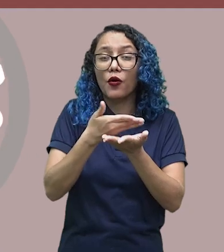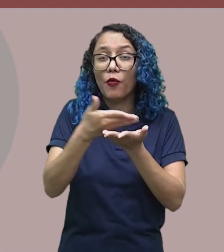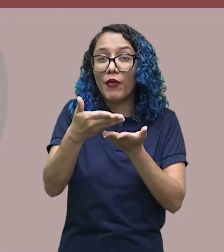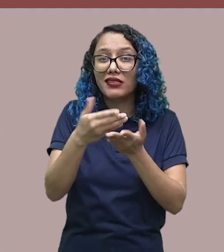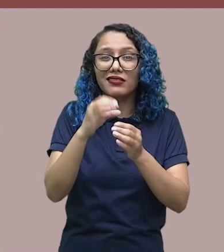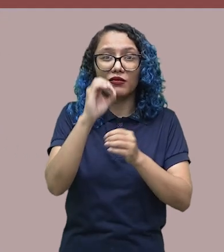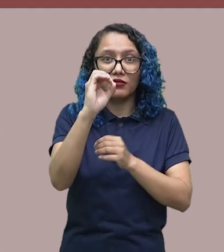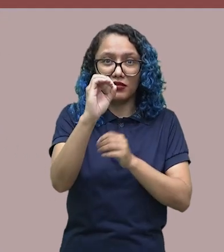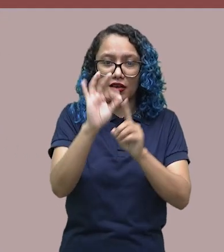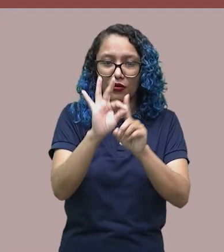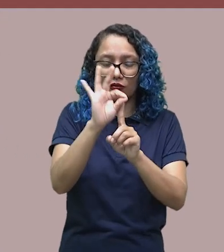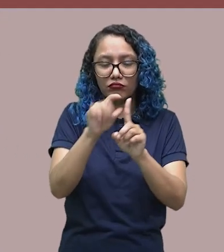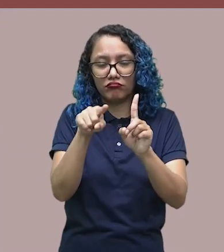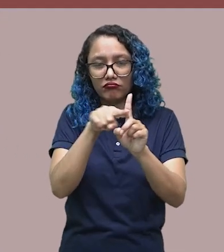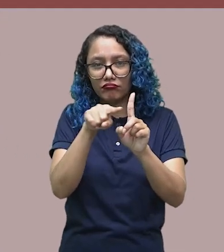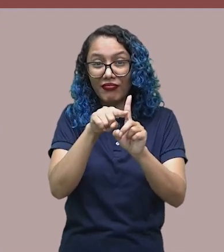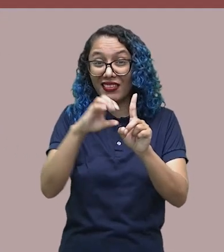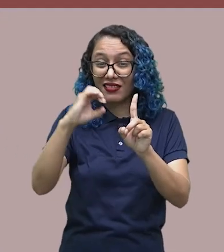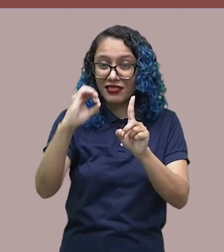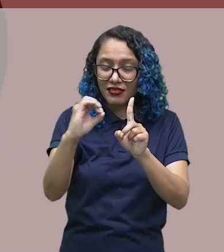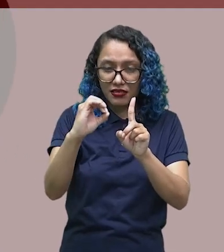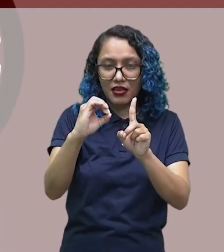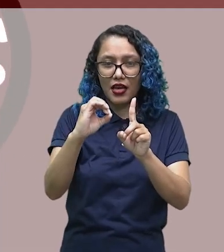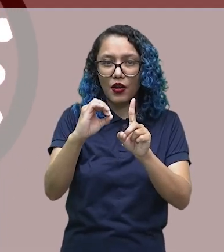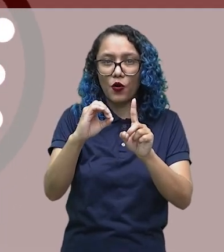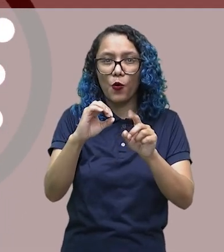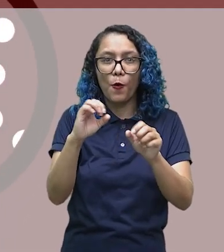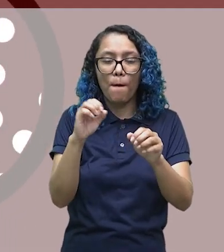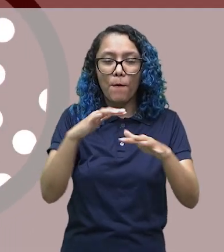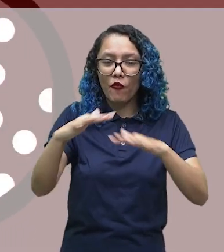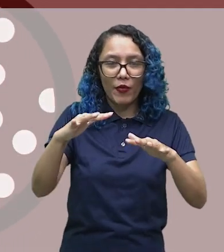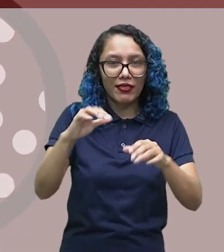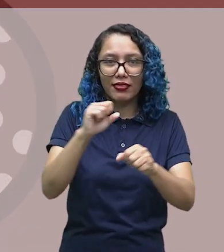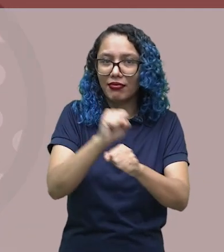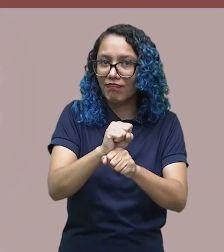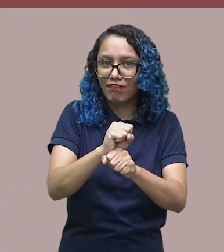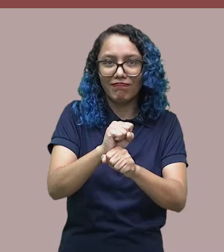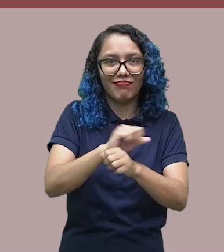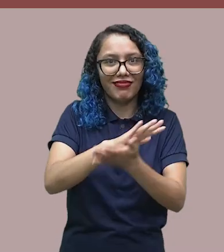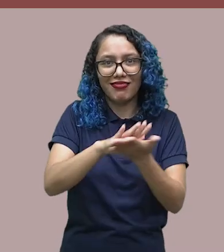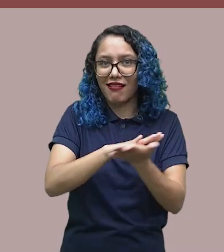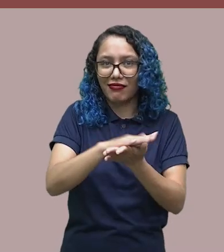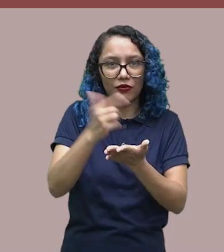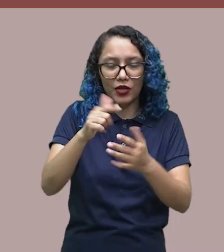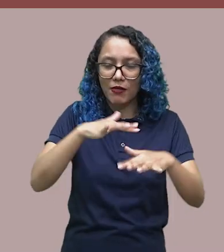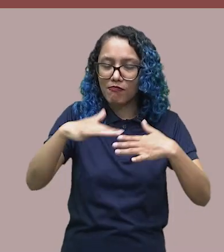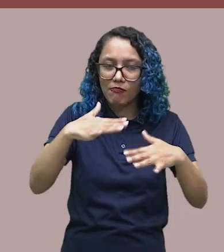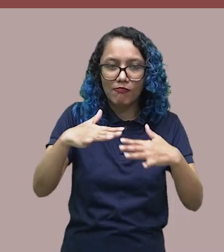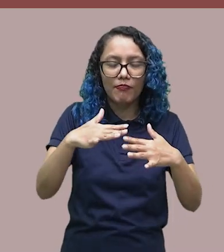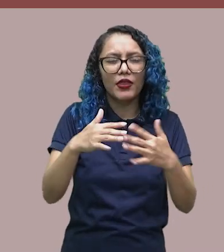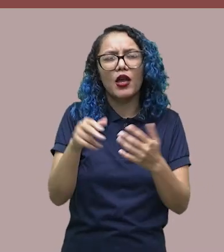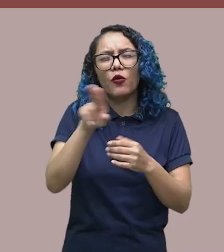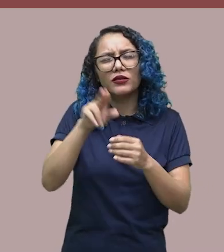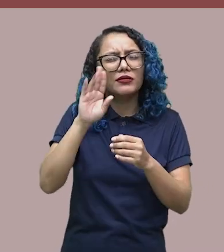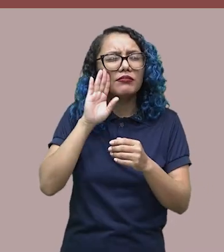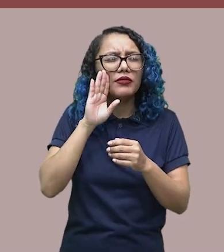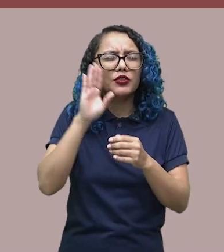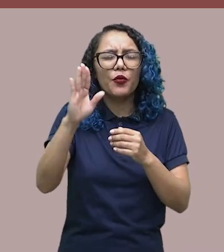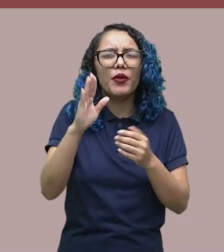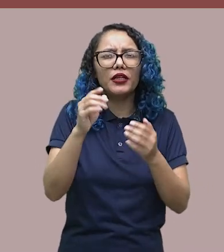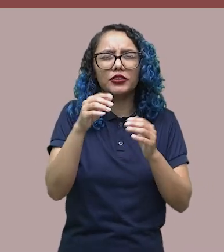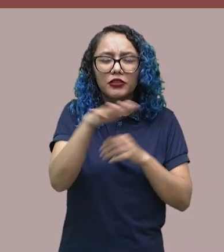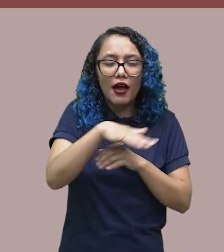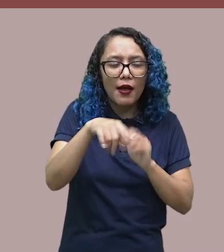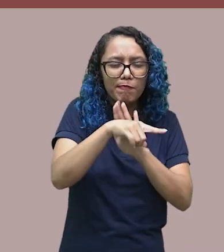zero absoluto, onde não existe mais movimentação de partículas. A escala Kelvin é usada principalmente em